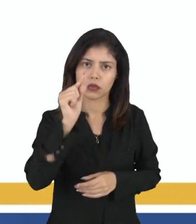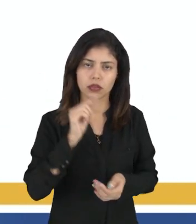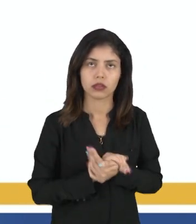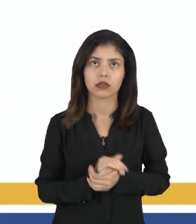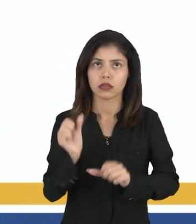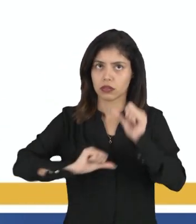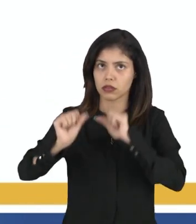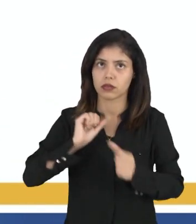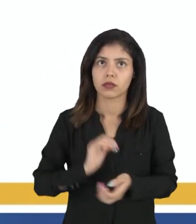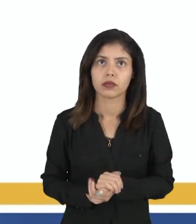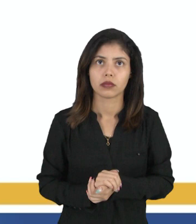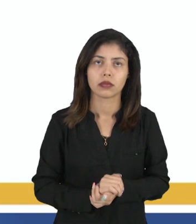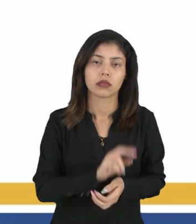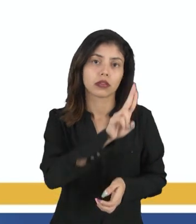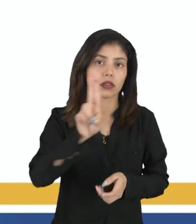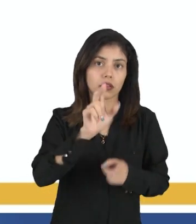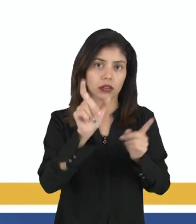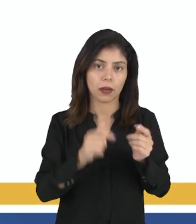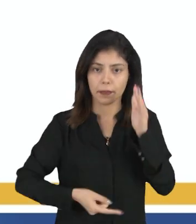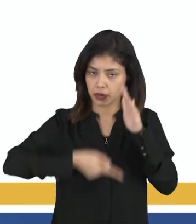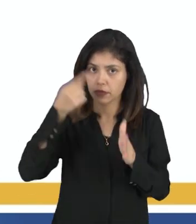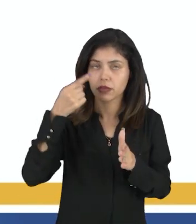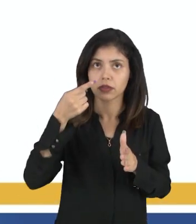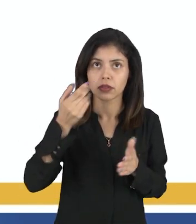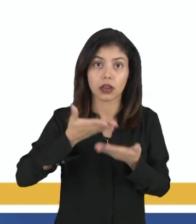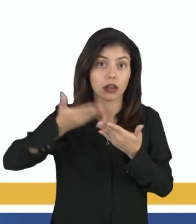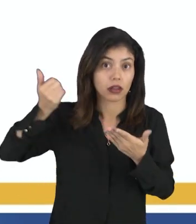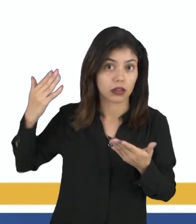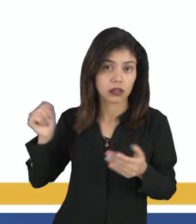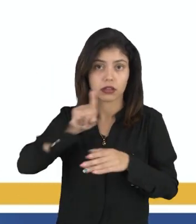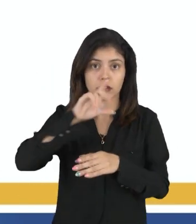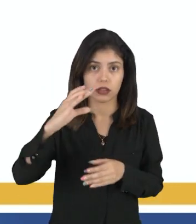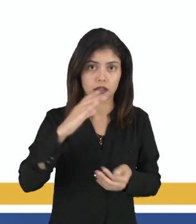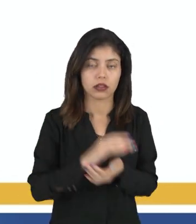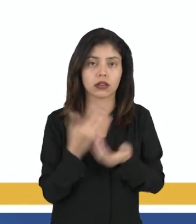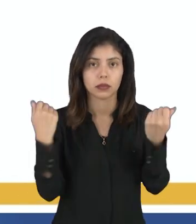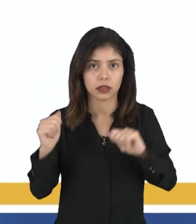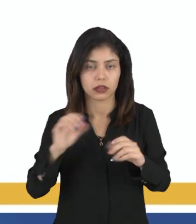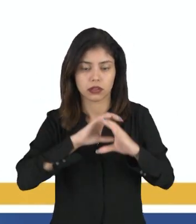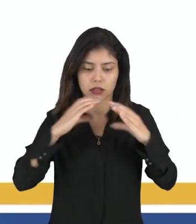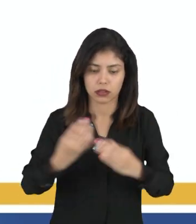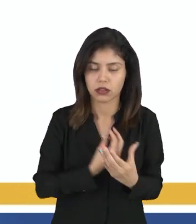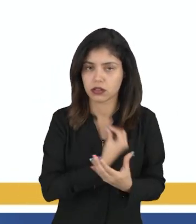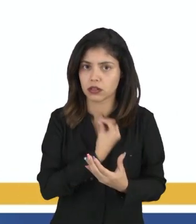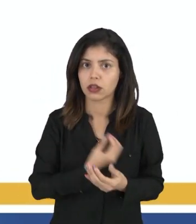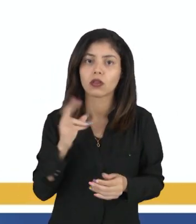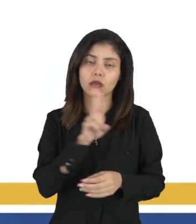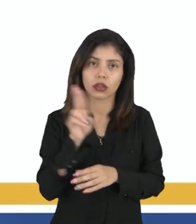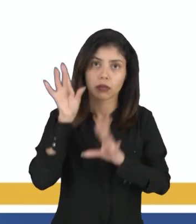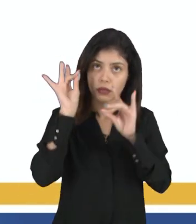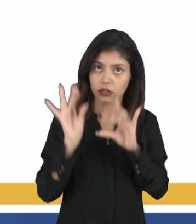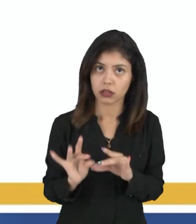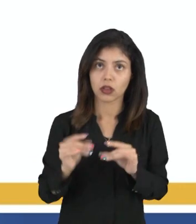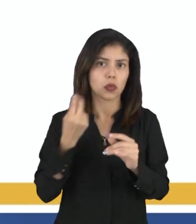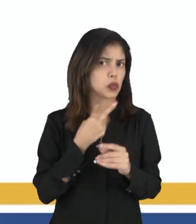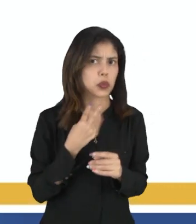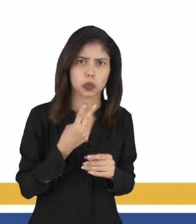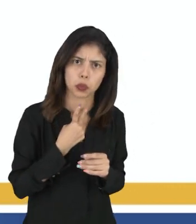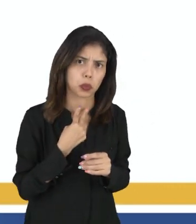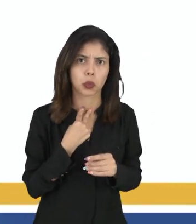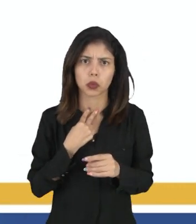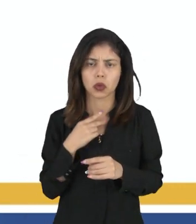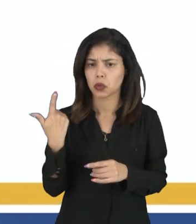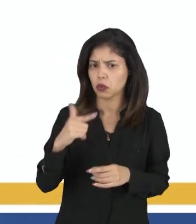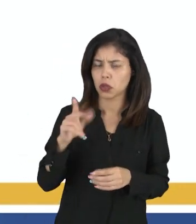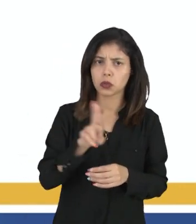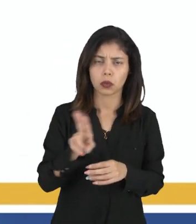com poucas modificações. Então, primeiro, antes de você classificar os seres vivos, você tem que dar um nome para ele, né? Você não pode classificar algo que